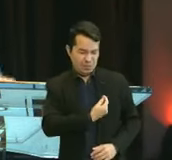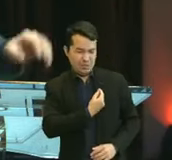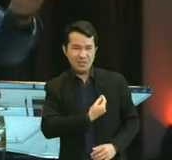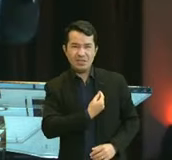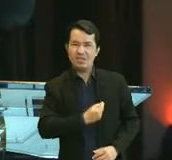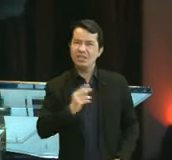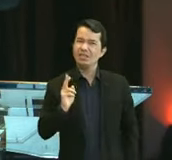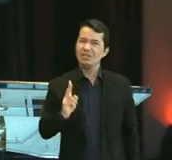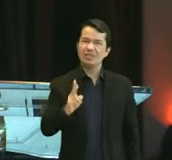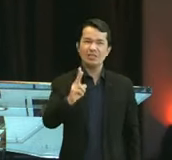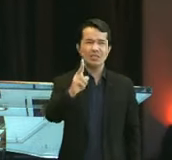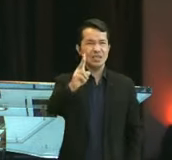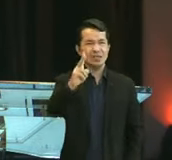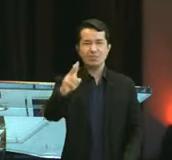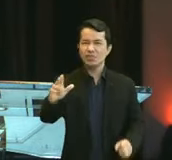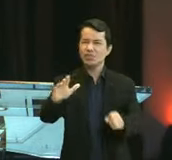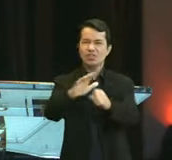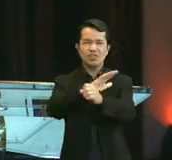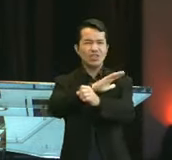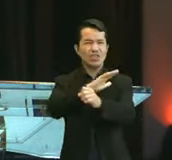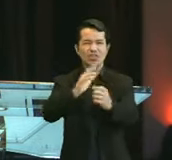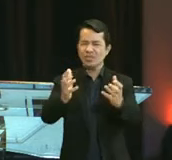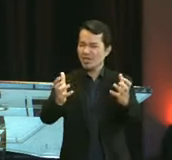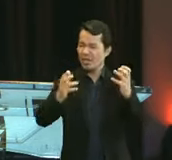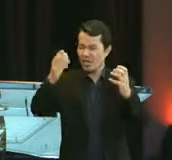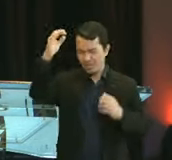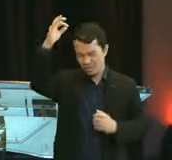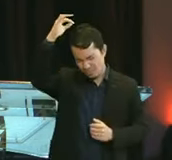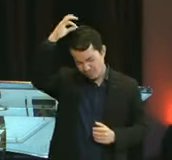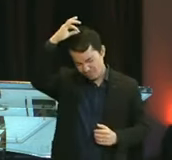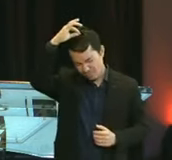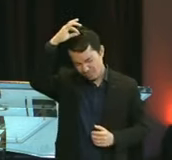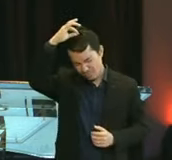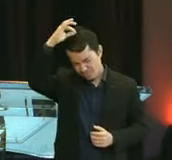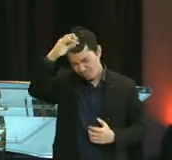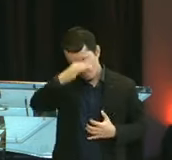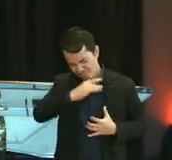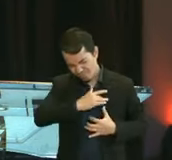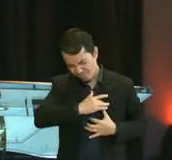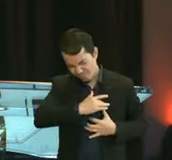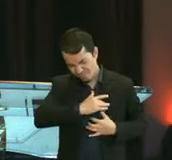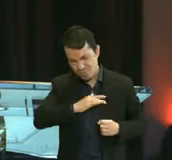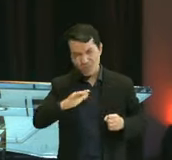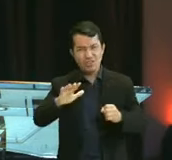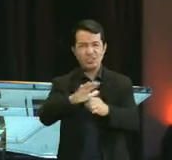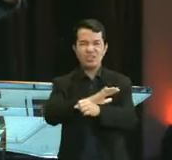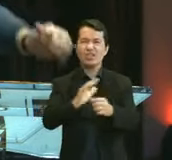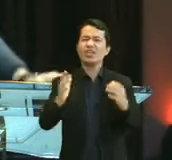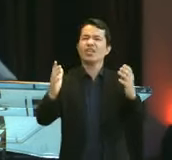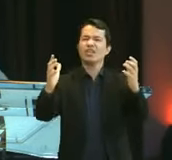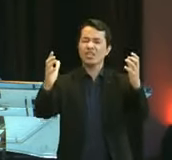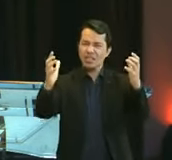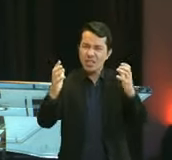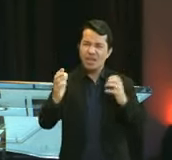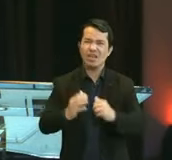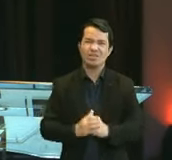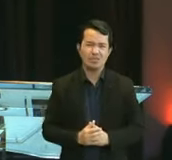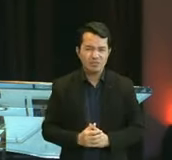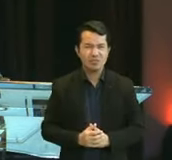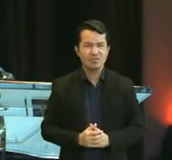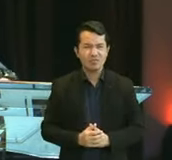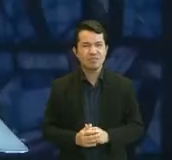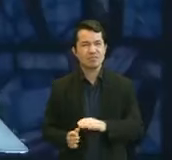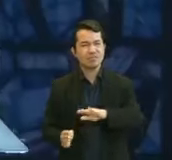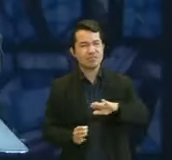Como eu desejo a presença do Espírito de Deus na minha vida. George Miller,